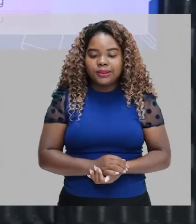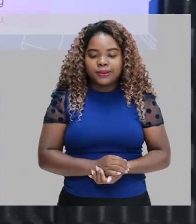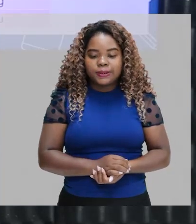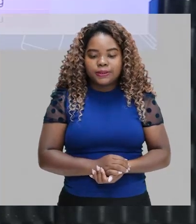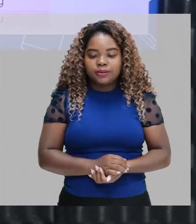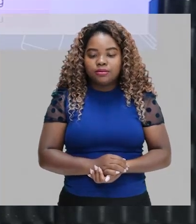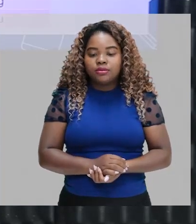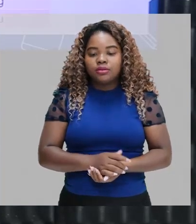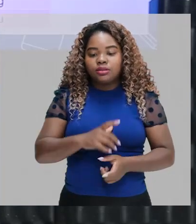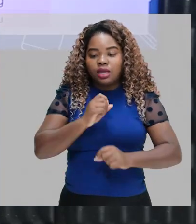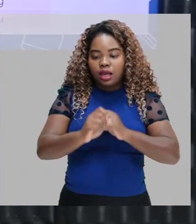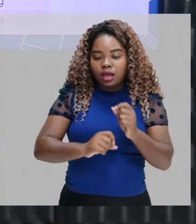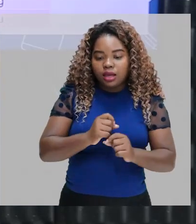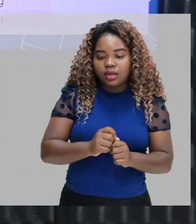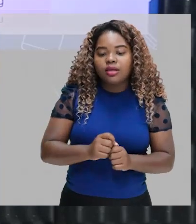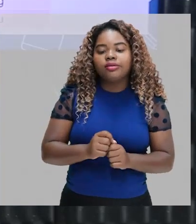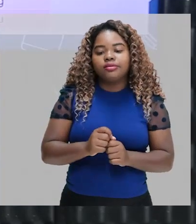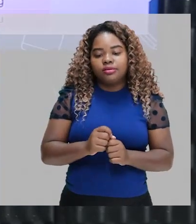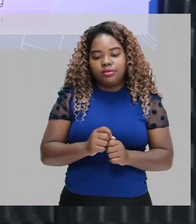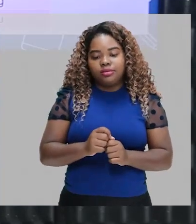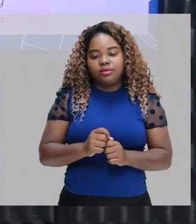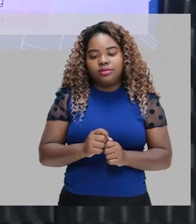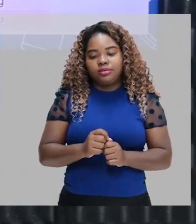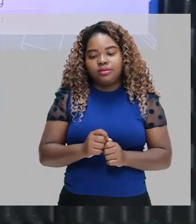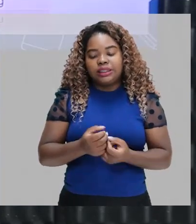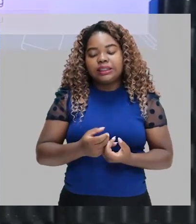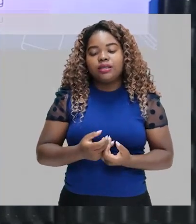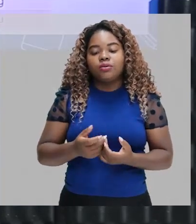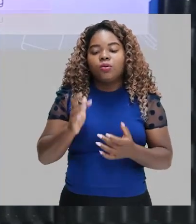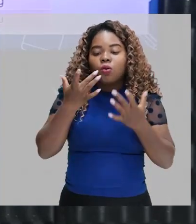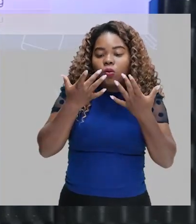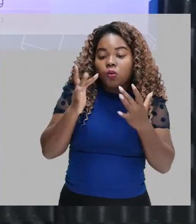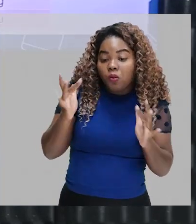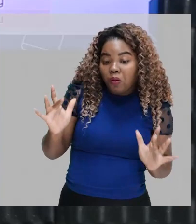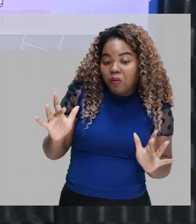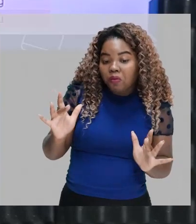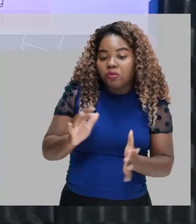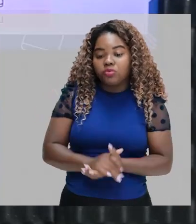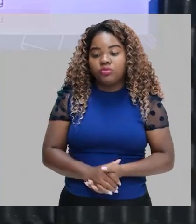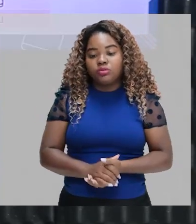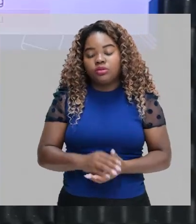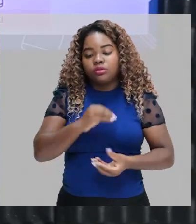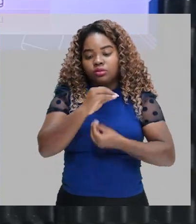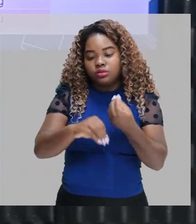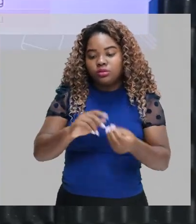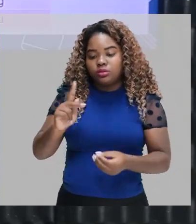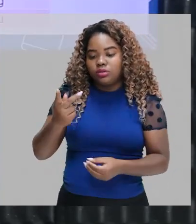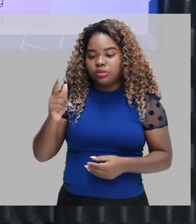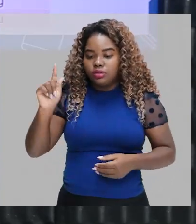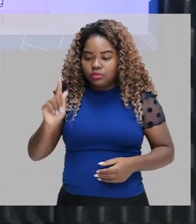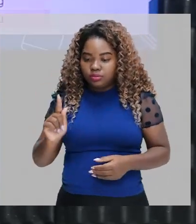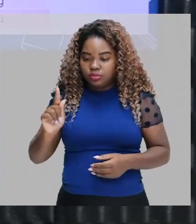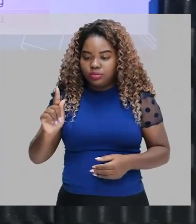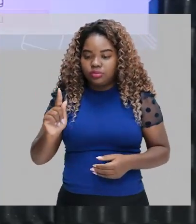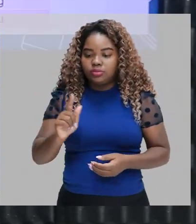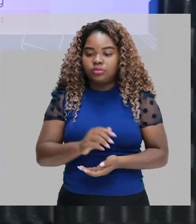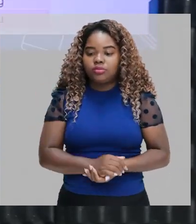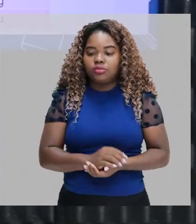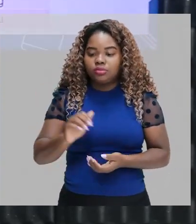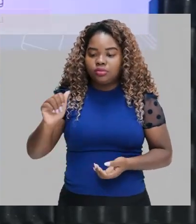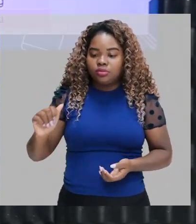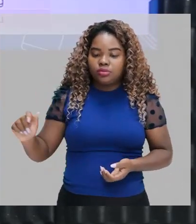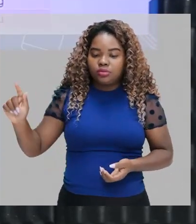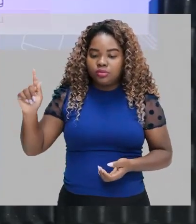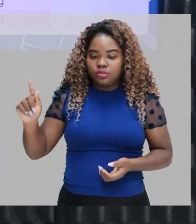O ouro 18 quilates, certo? Na verdade, nós temos aqui uma mistura de 3 metais,